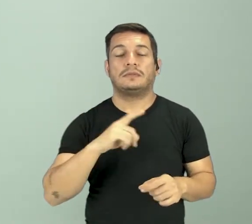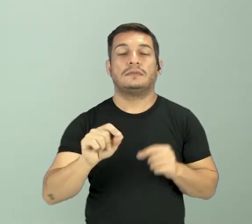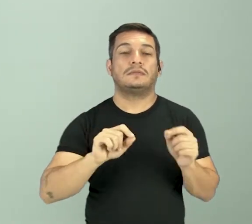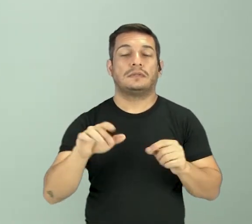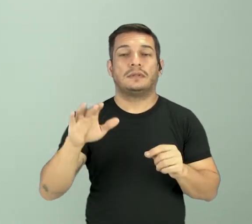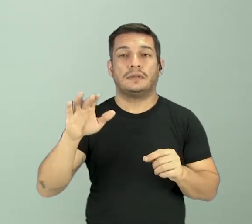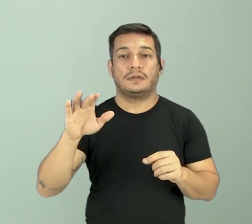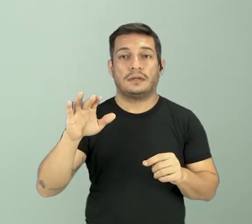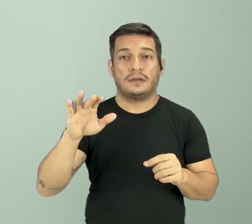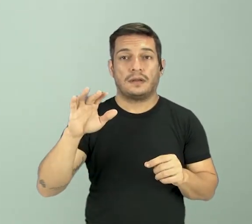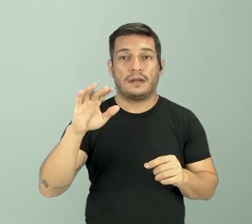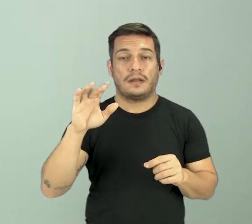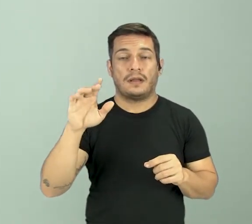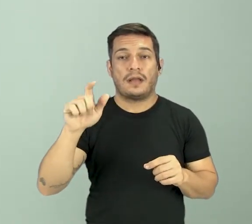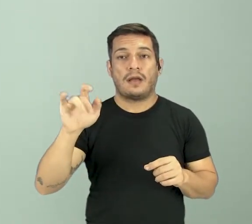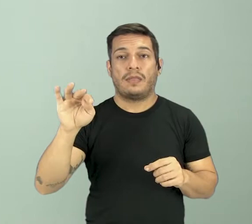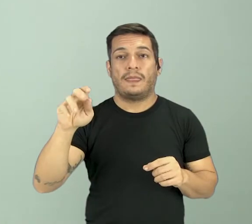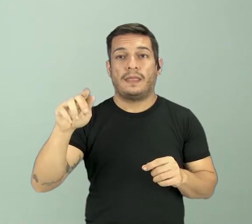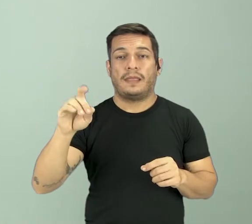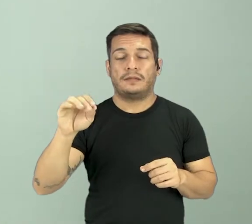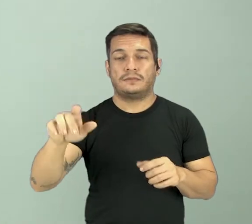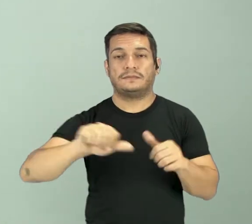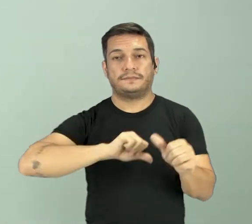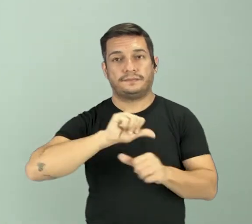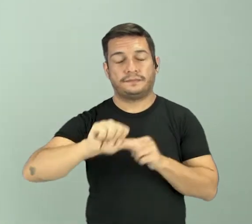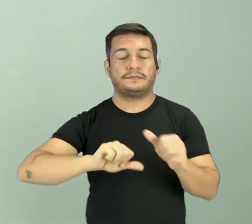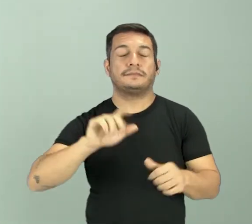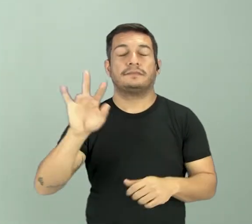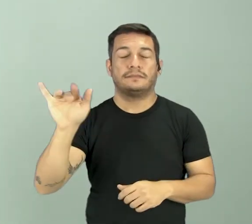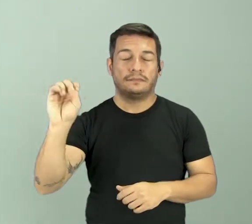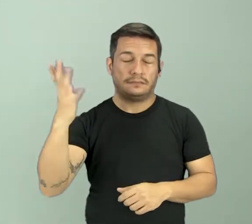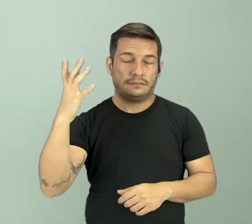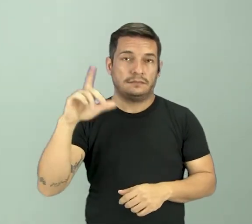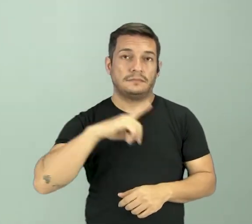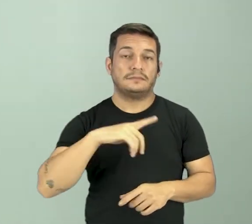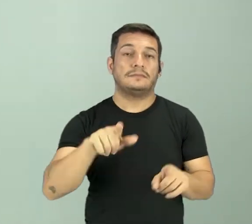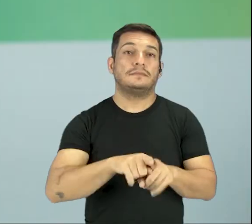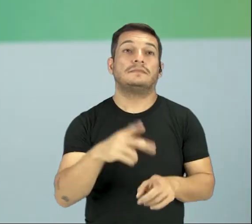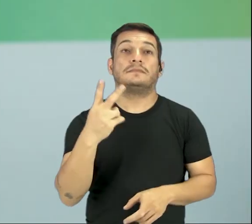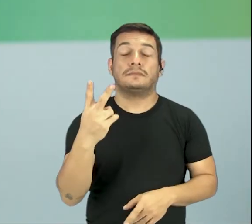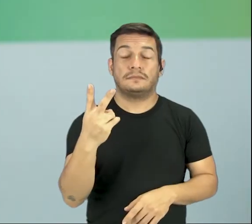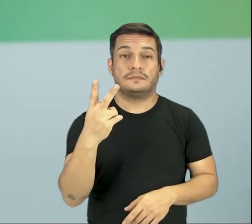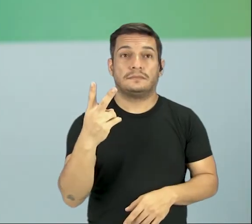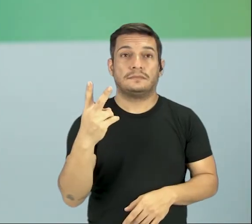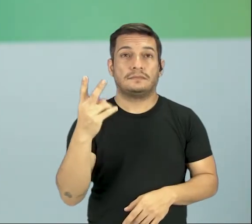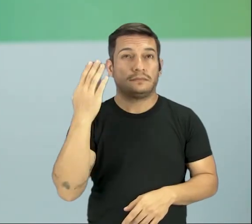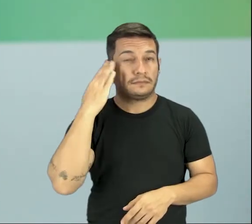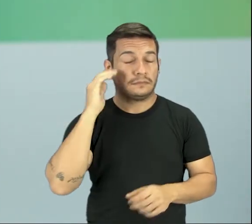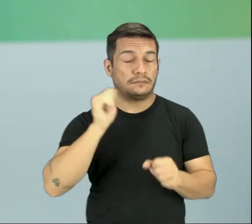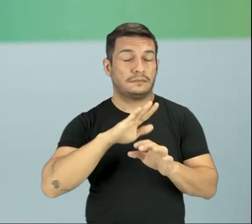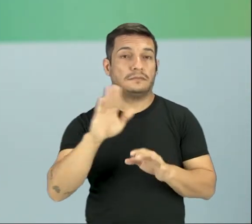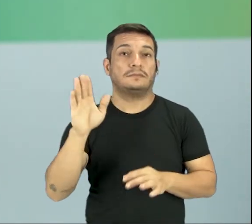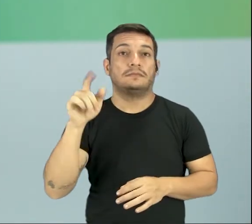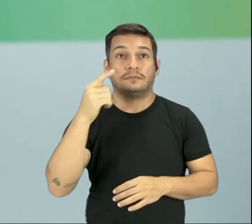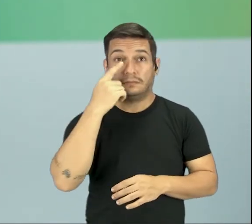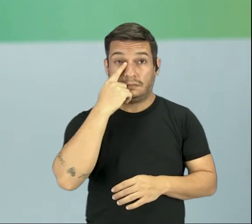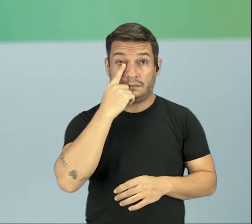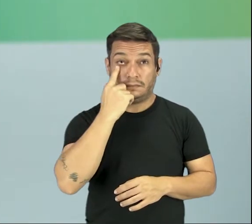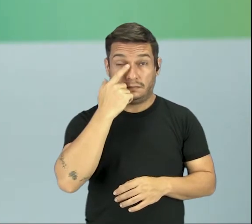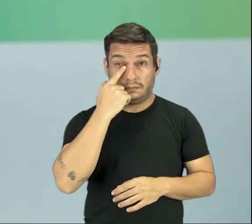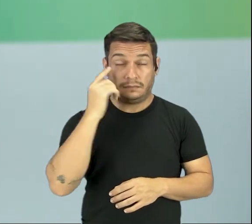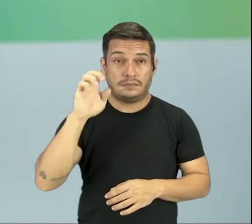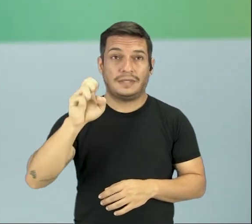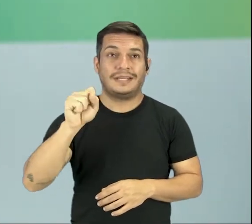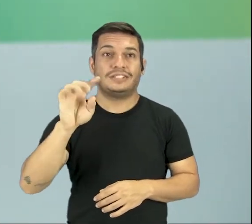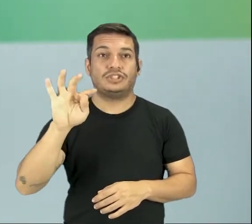fluxo ali e no alternador vai acontecer essa transformação. Temos 2 partes a compreender do alternador. É o estator